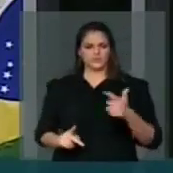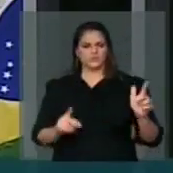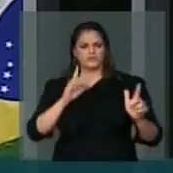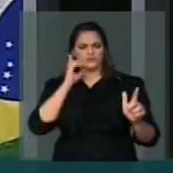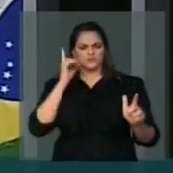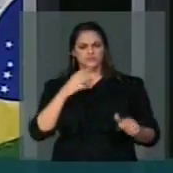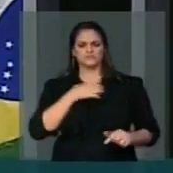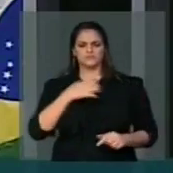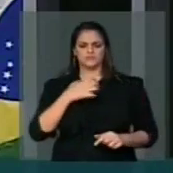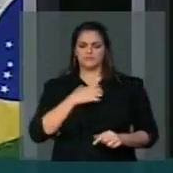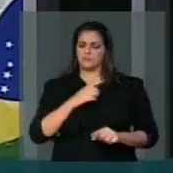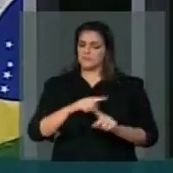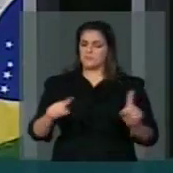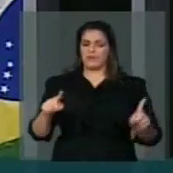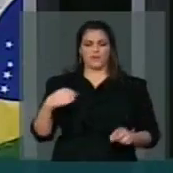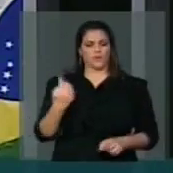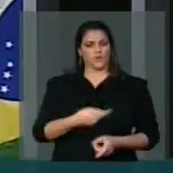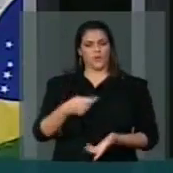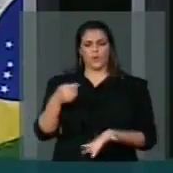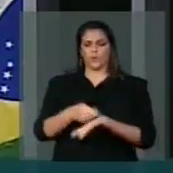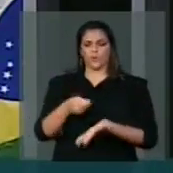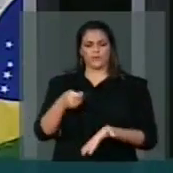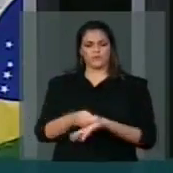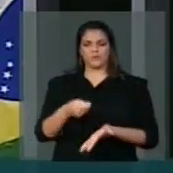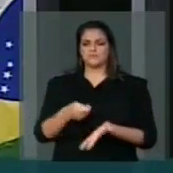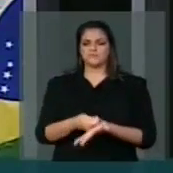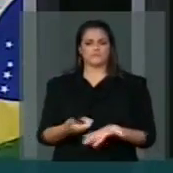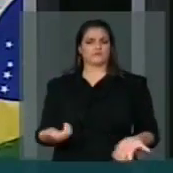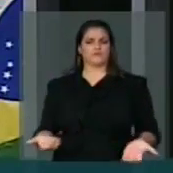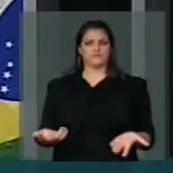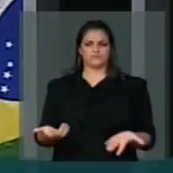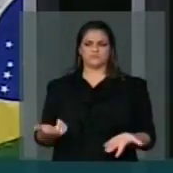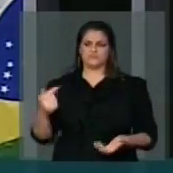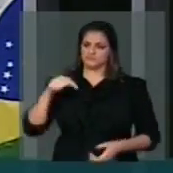parlamentar. E nós estamos aqui cumprindo a nossa parte.